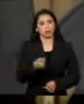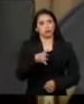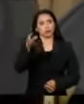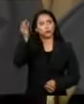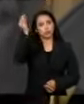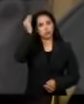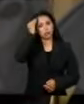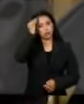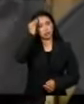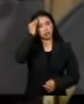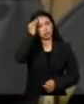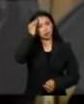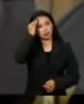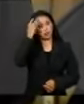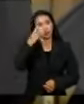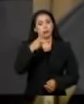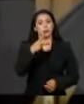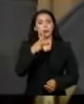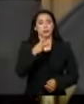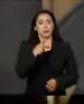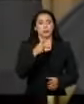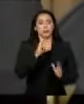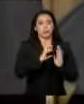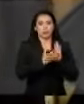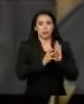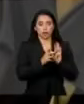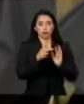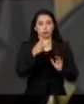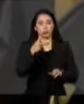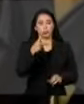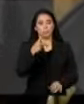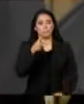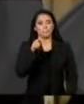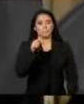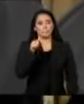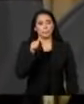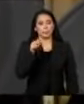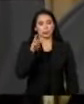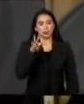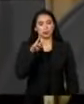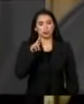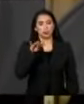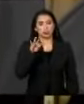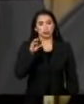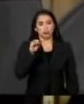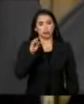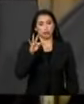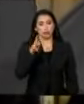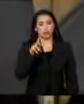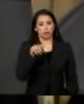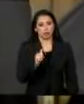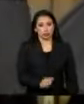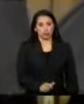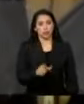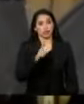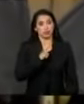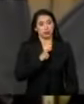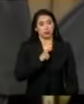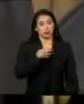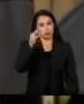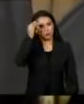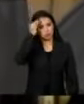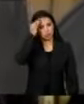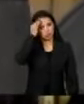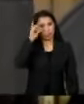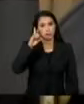partido é patriota e estamos sob a égide, literalmente, de que Deus está acima de